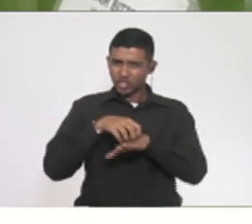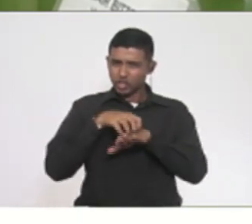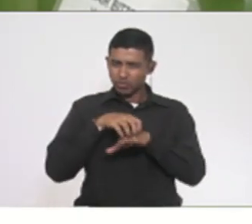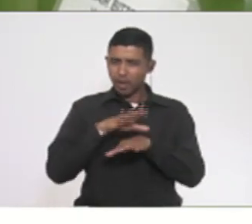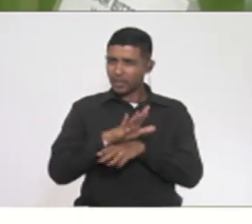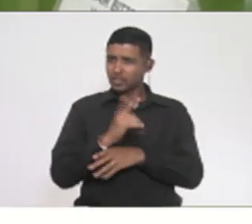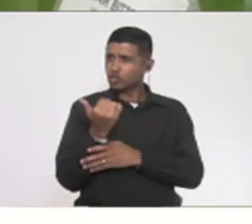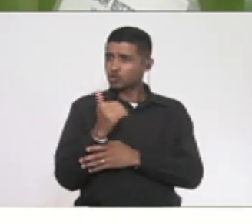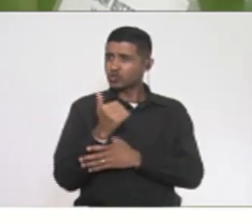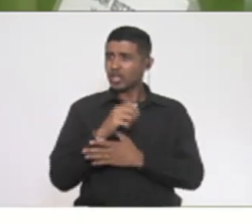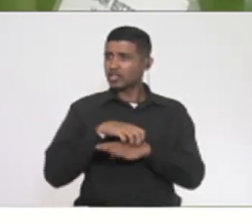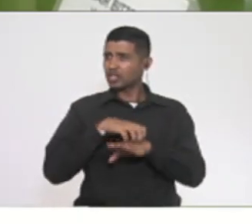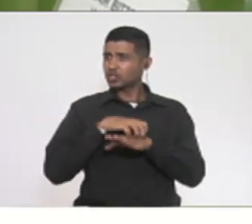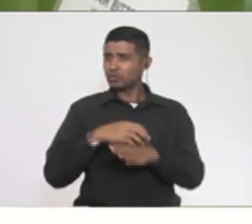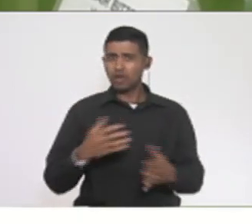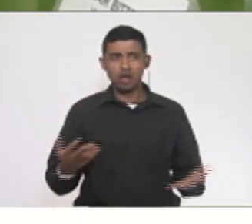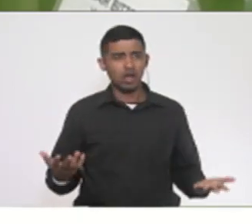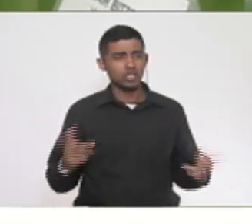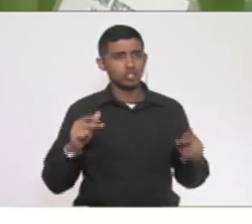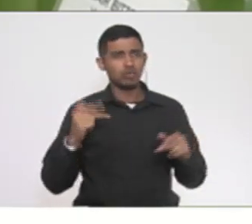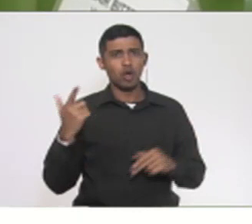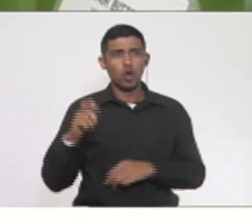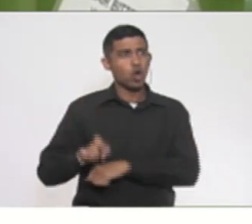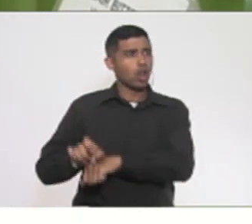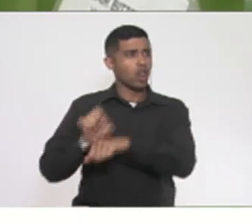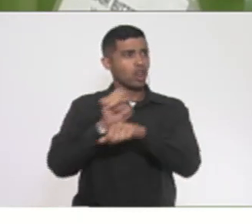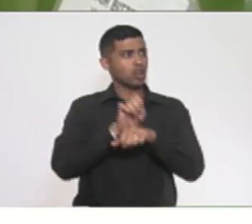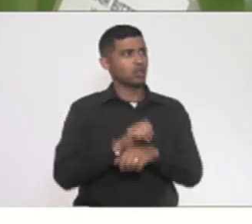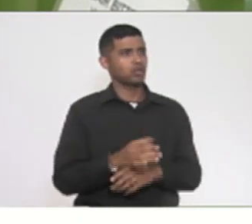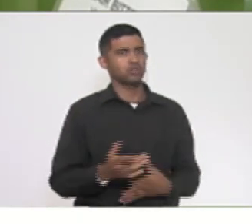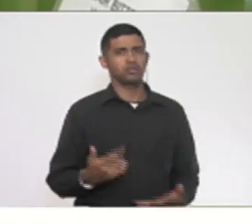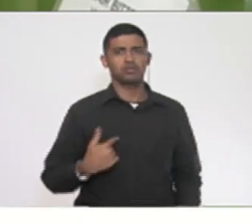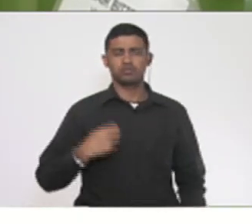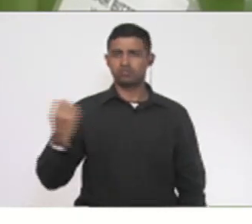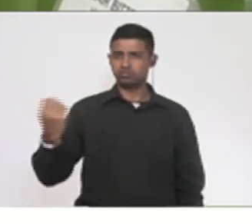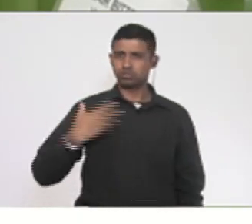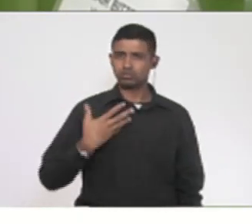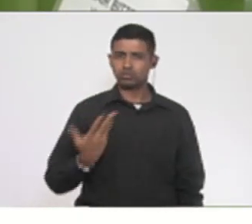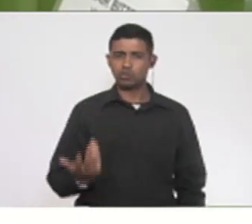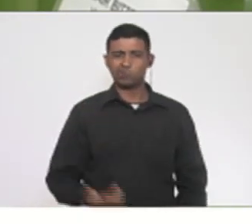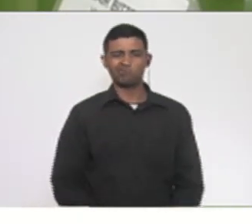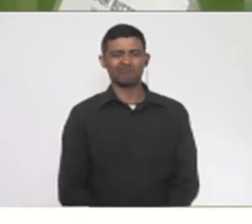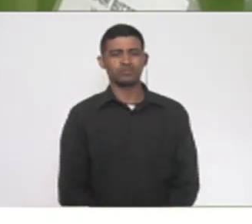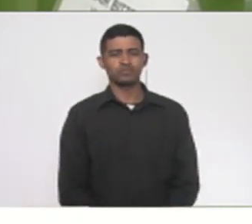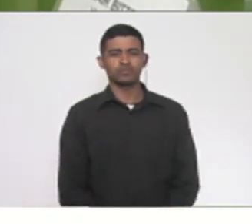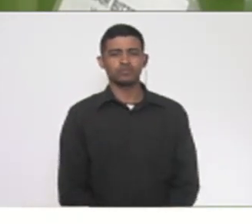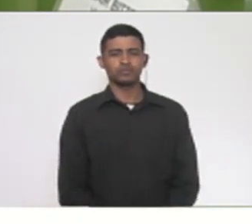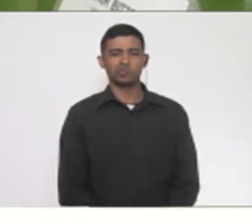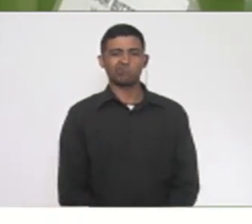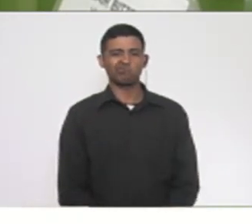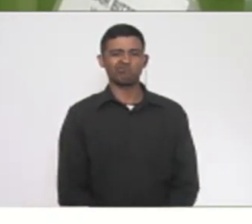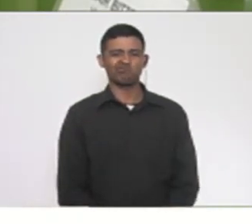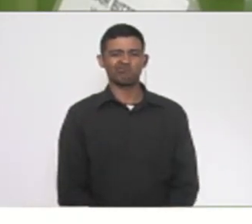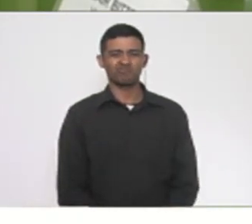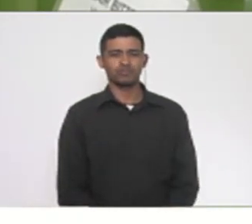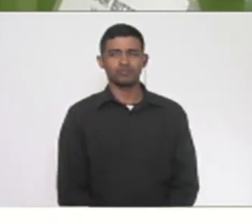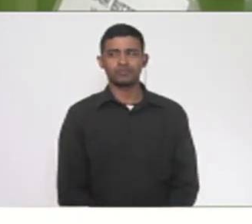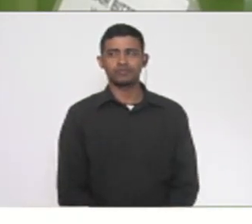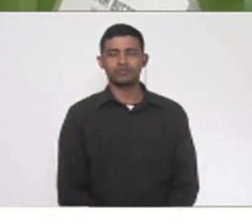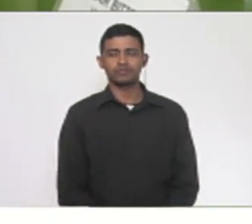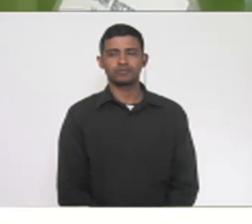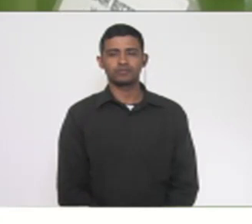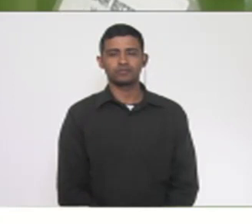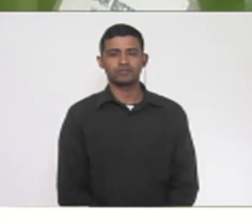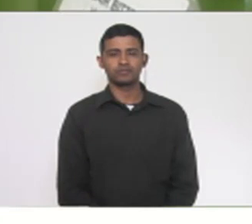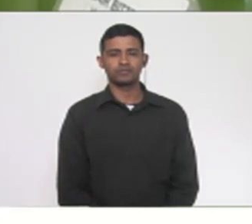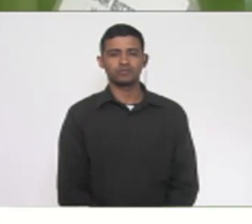os demais estados, isso aí já está nos lesando. Agora, o que eu queria indagar nesse